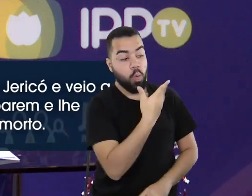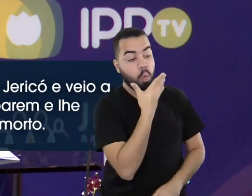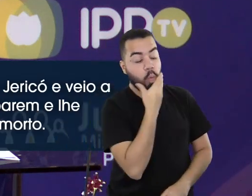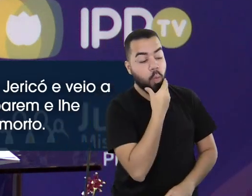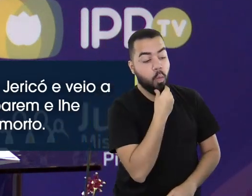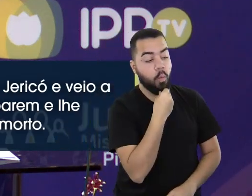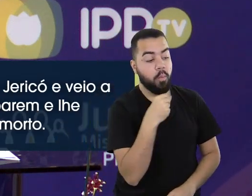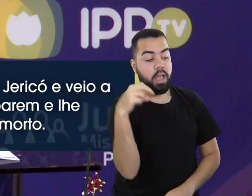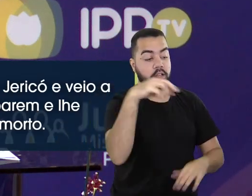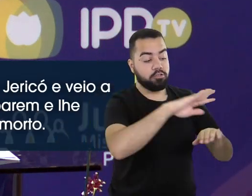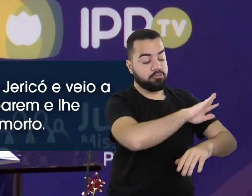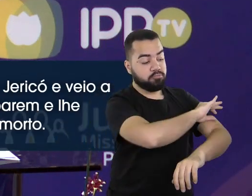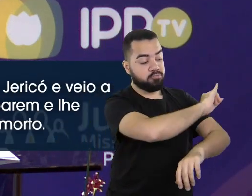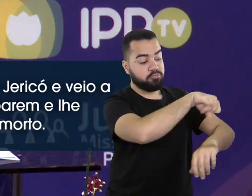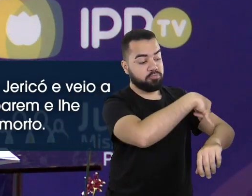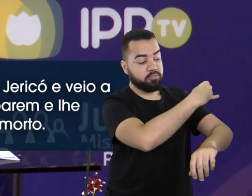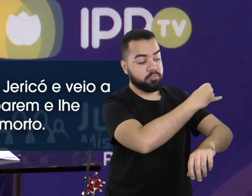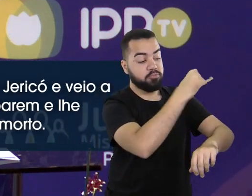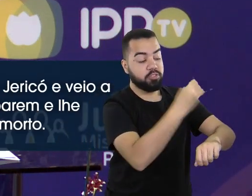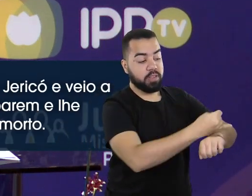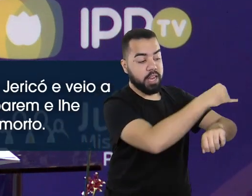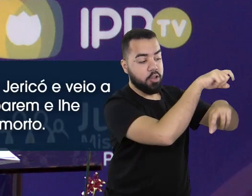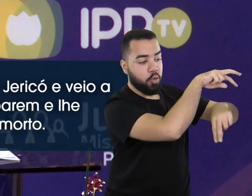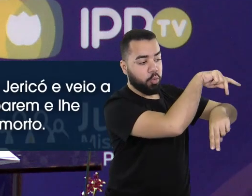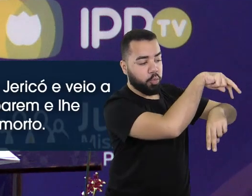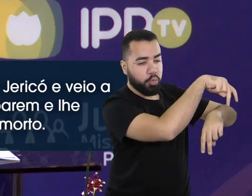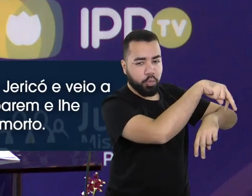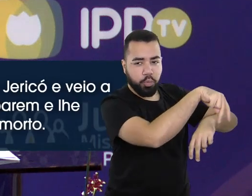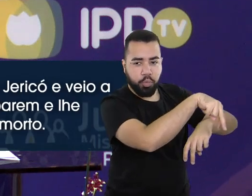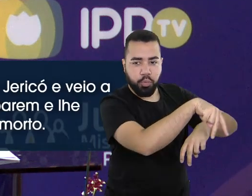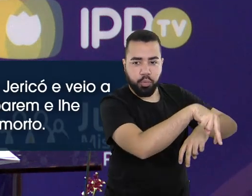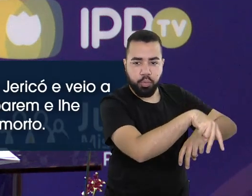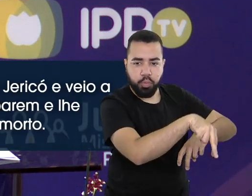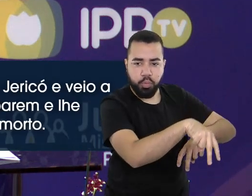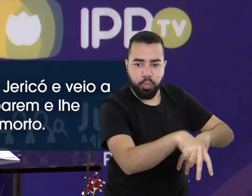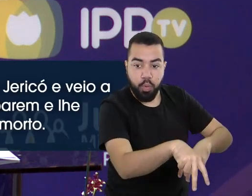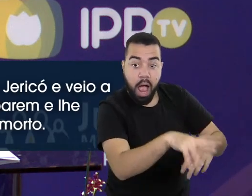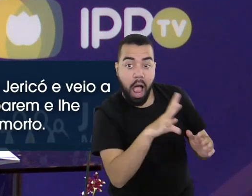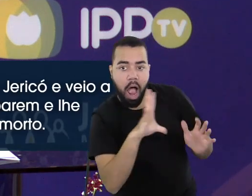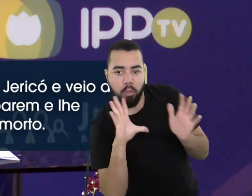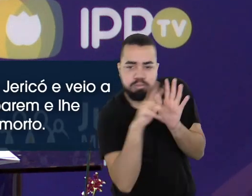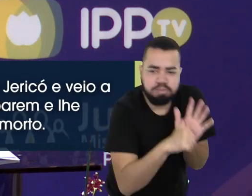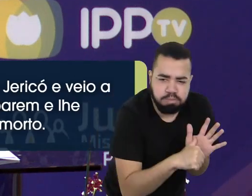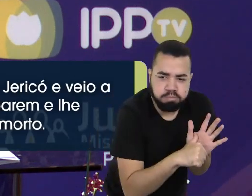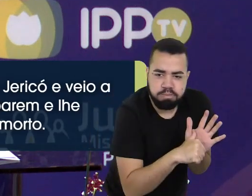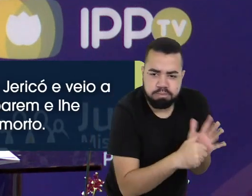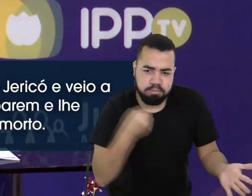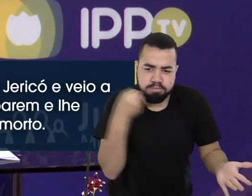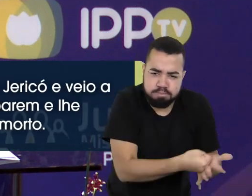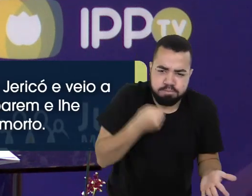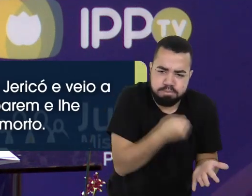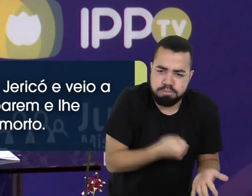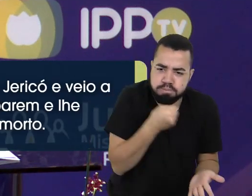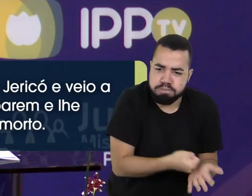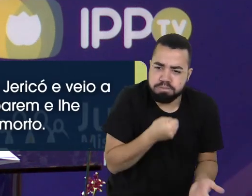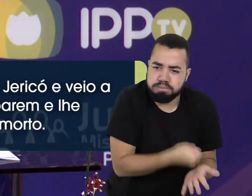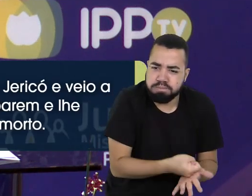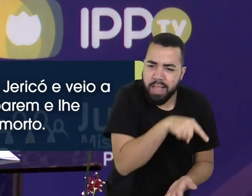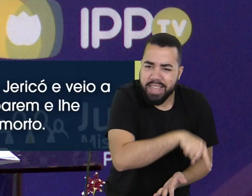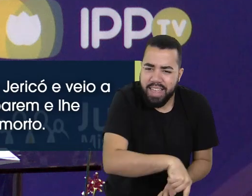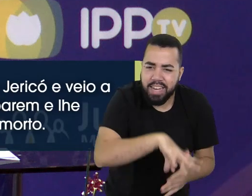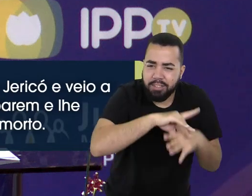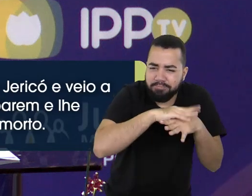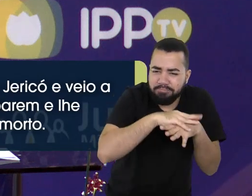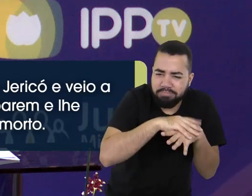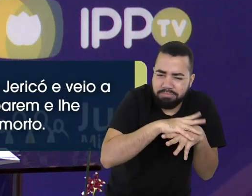Jerusalém para Jericó e veio a cair em mão de salteadores, os quais, depois de tudo lhe roubarem, lhe causarem muitos